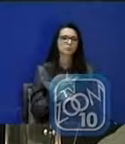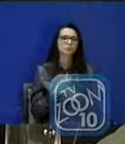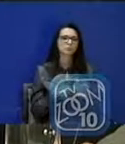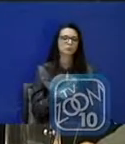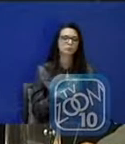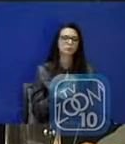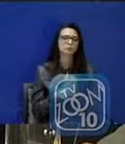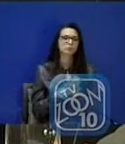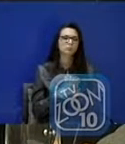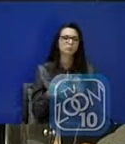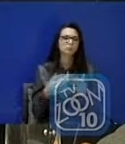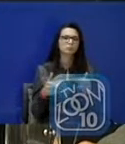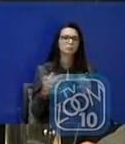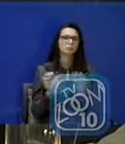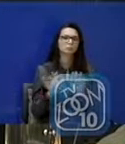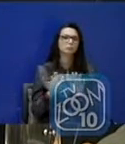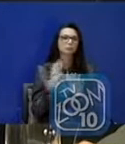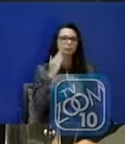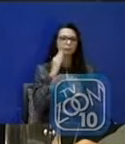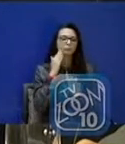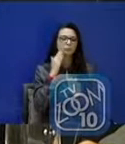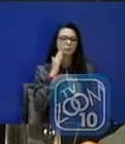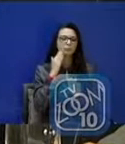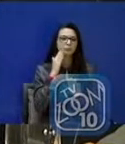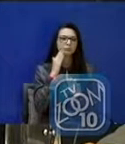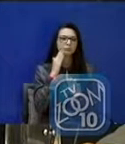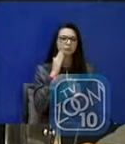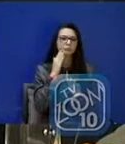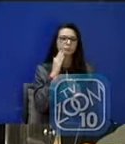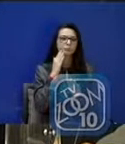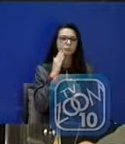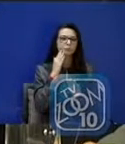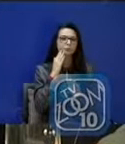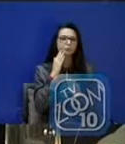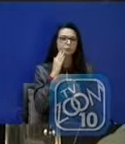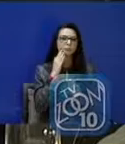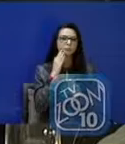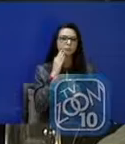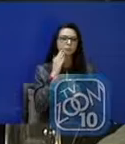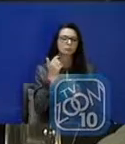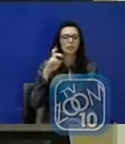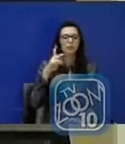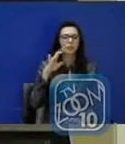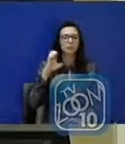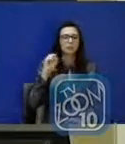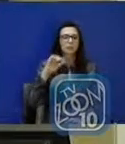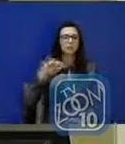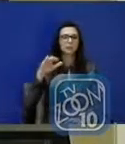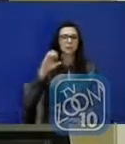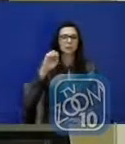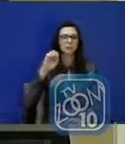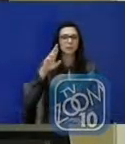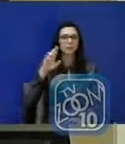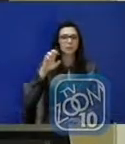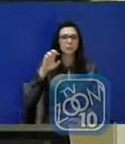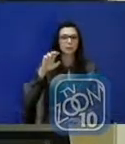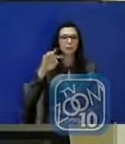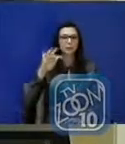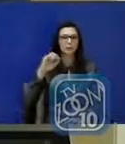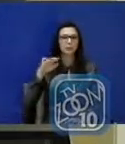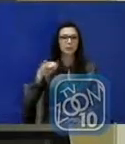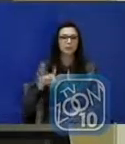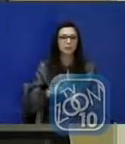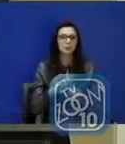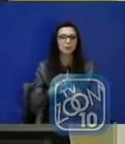serviços públicos e concedidos e apoio aos usuários, o presidente é Jânio. Na Comissão de Turismo,